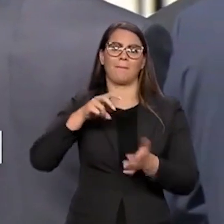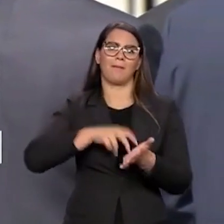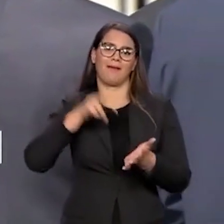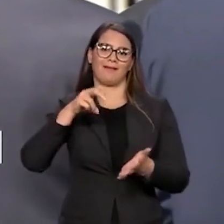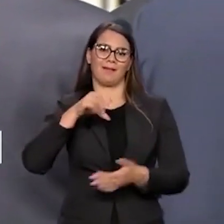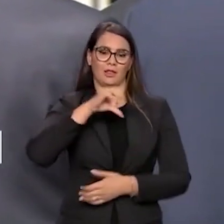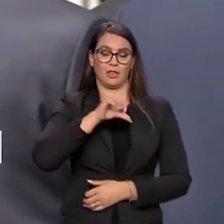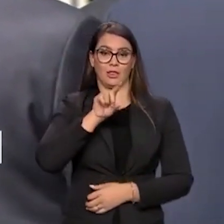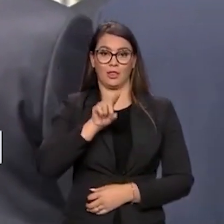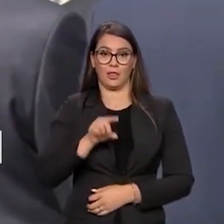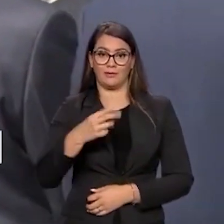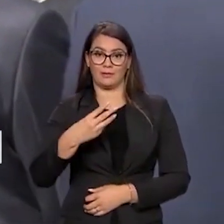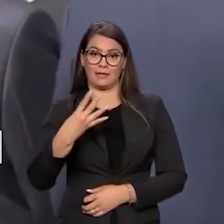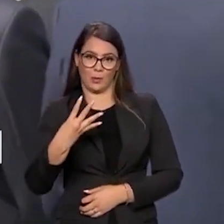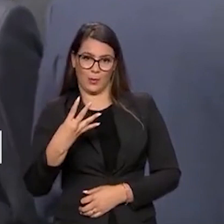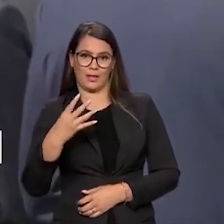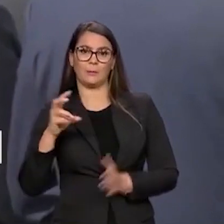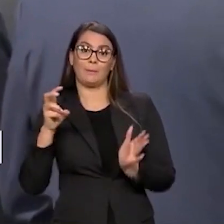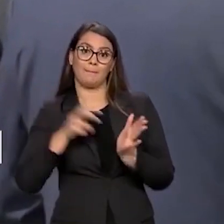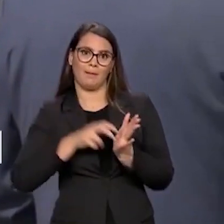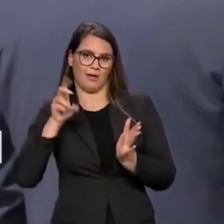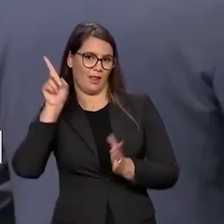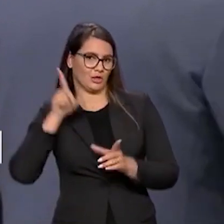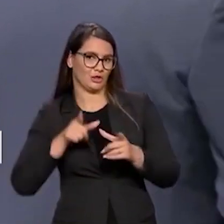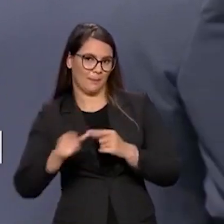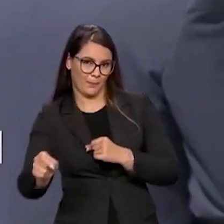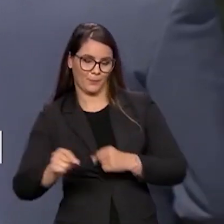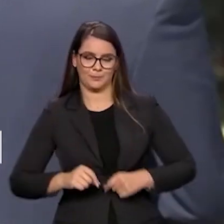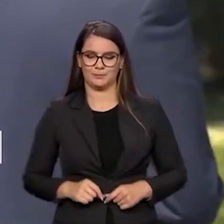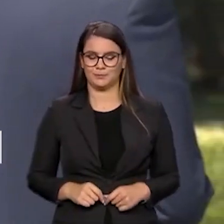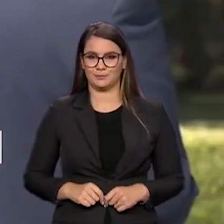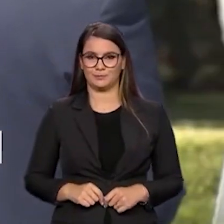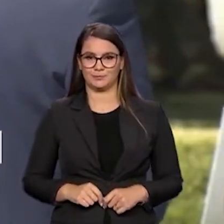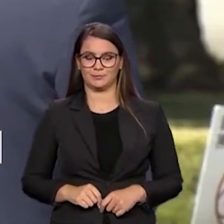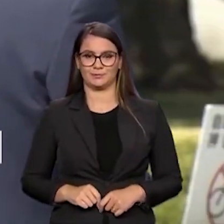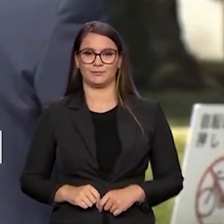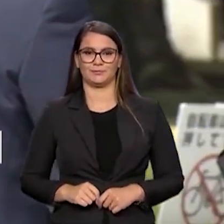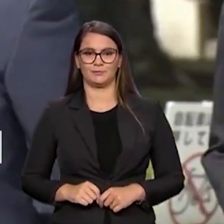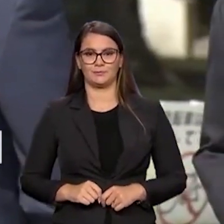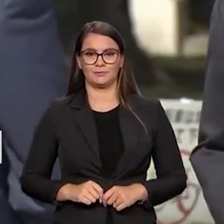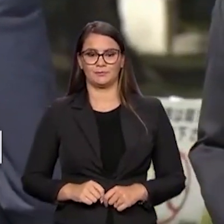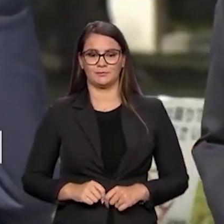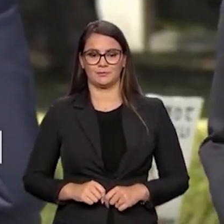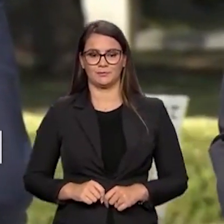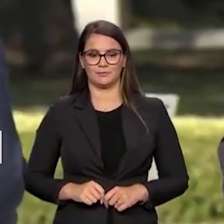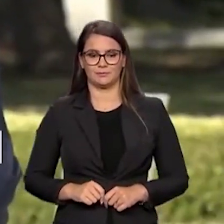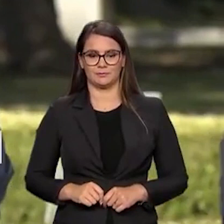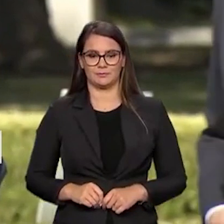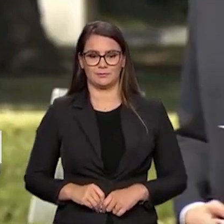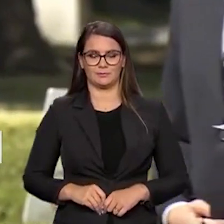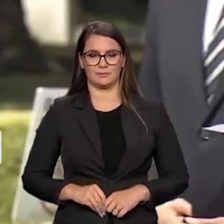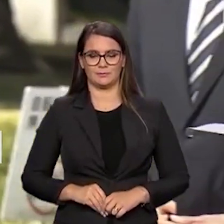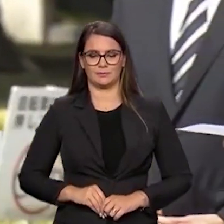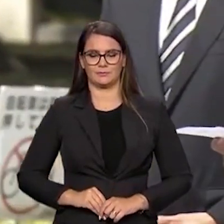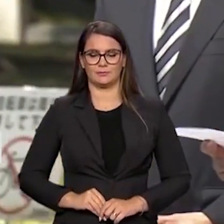e 34 da manhã no Japão. O